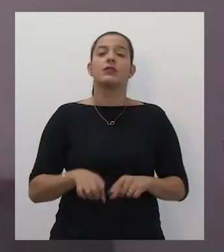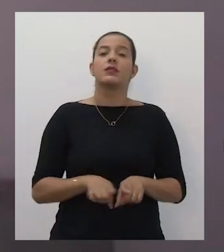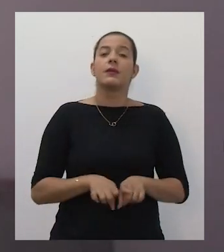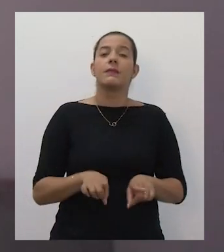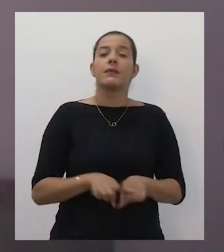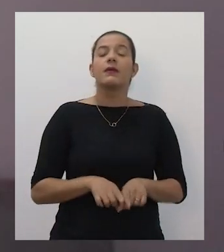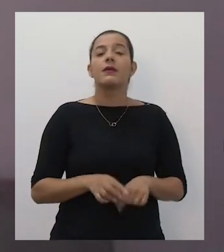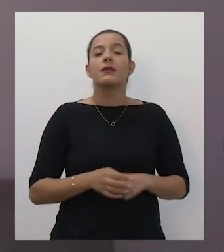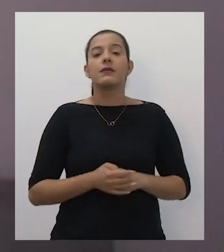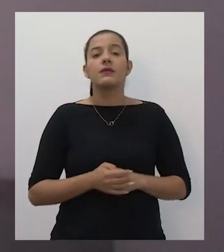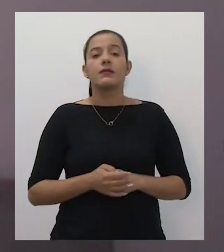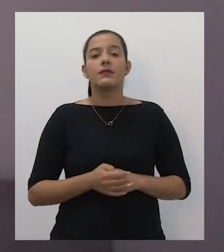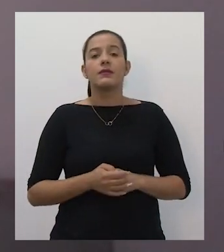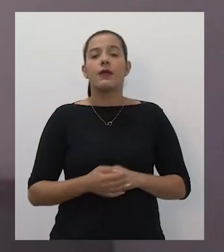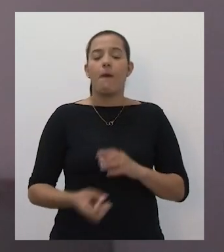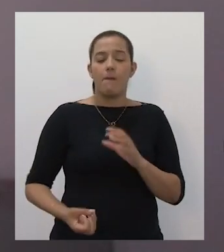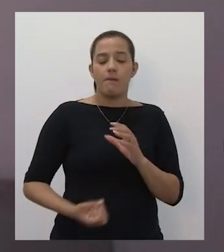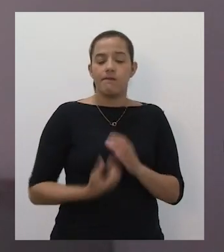a